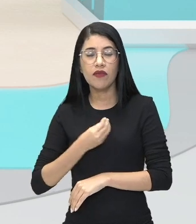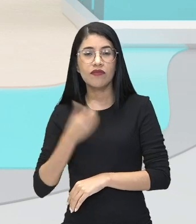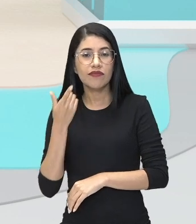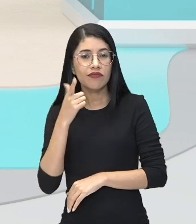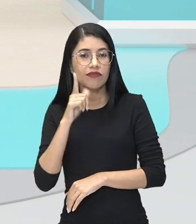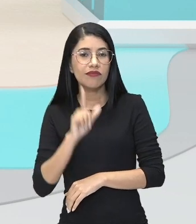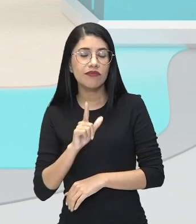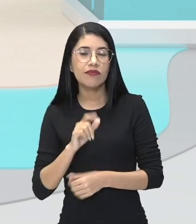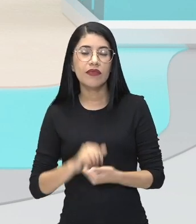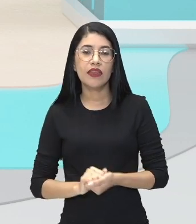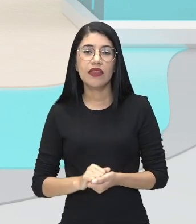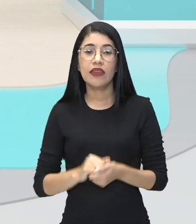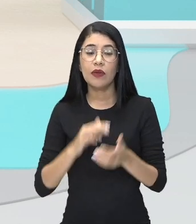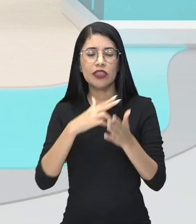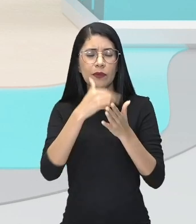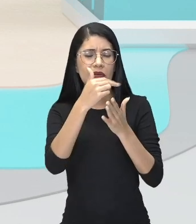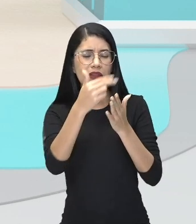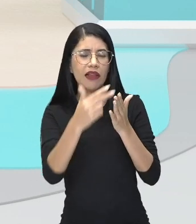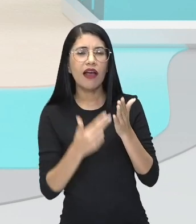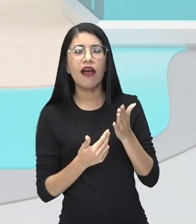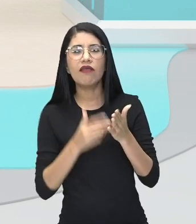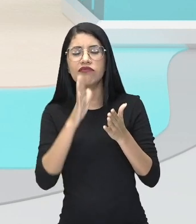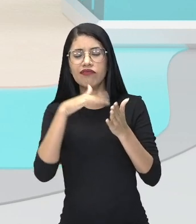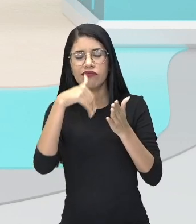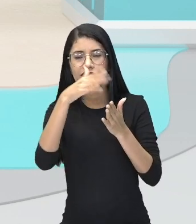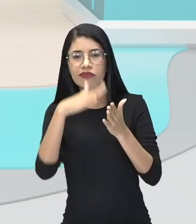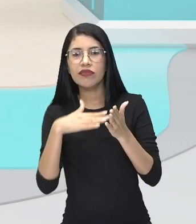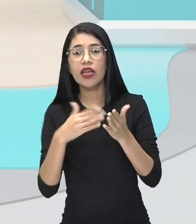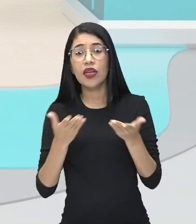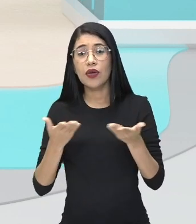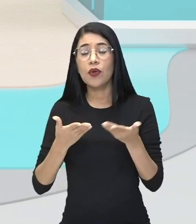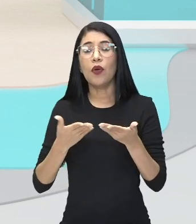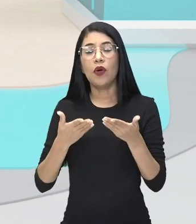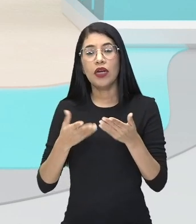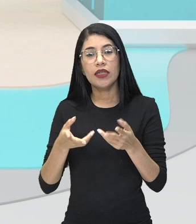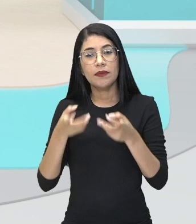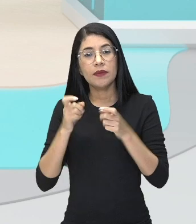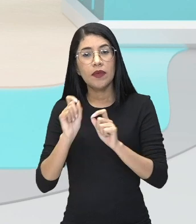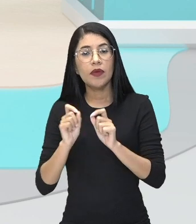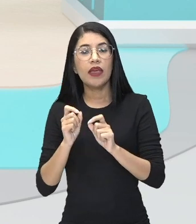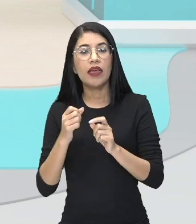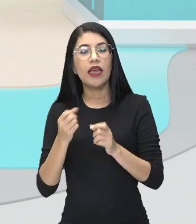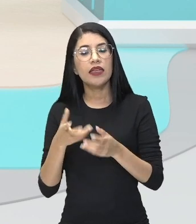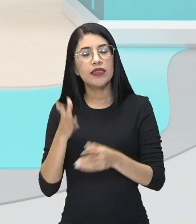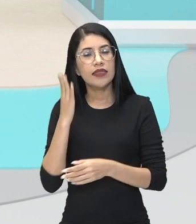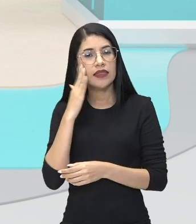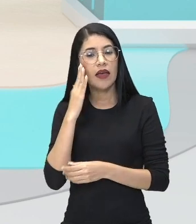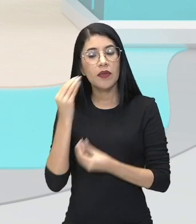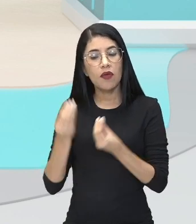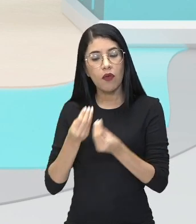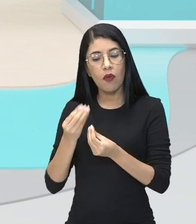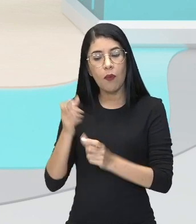essas pinturas, certo? Que hoje é o que nós temos para marcar esse período, para saber como